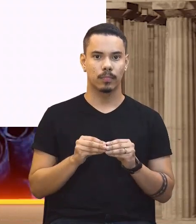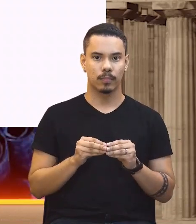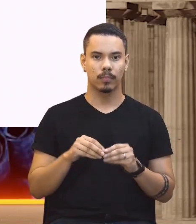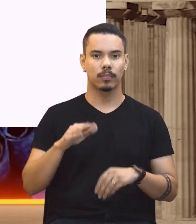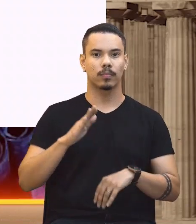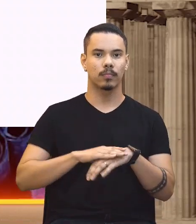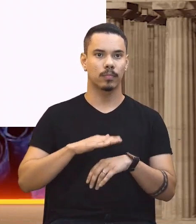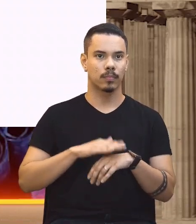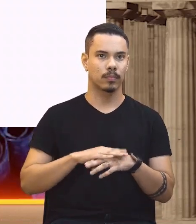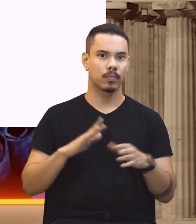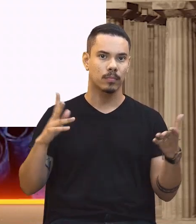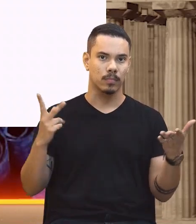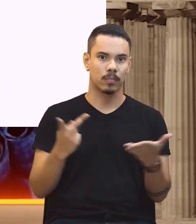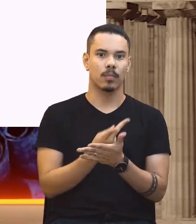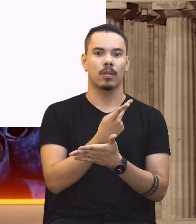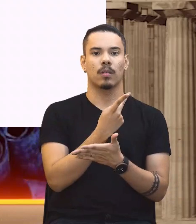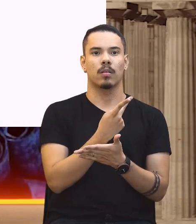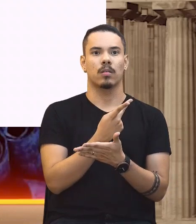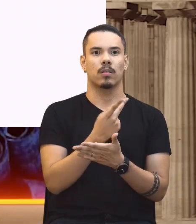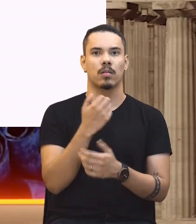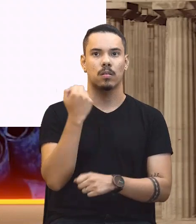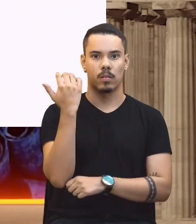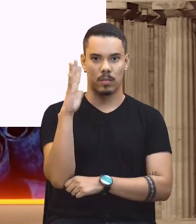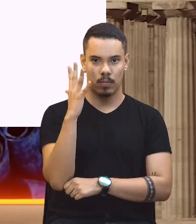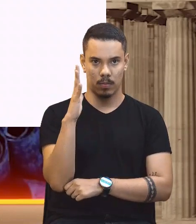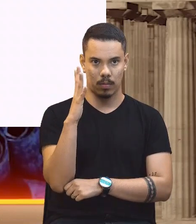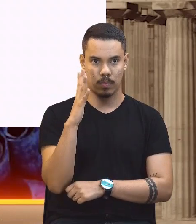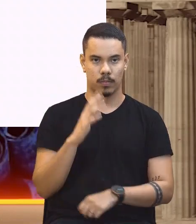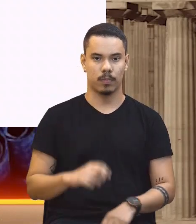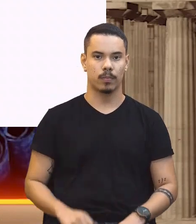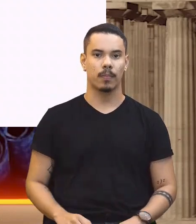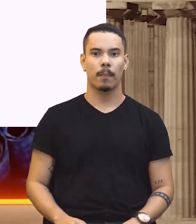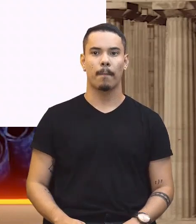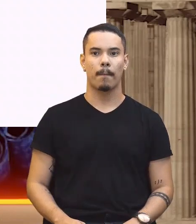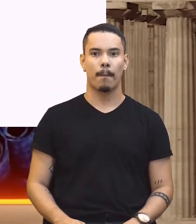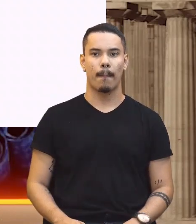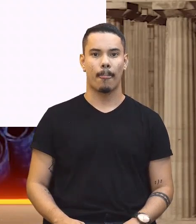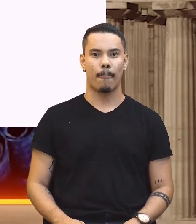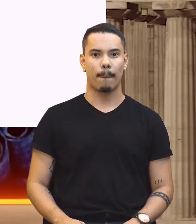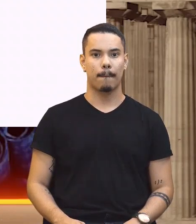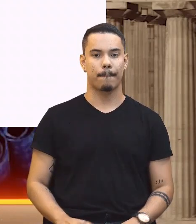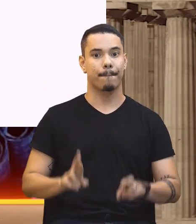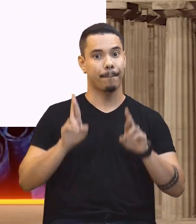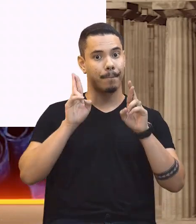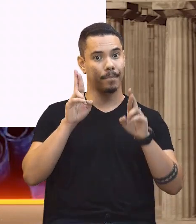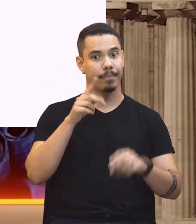se tornará uma árvore. Pessoal, eu espero